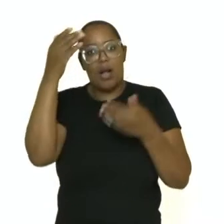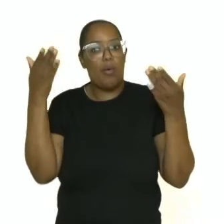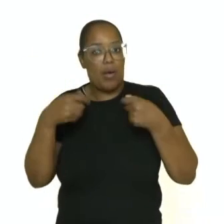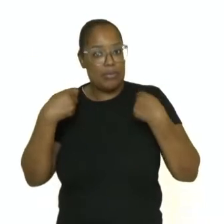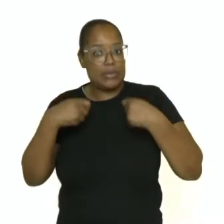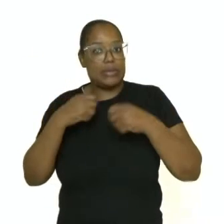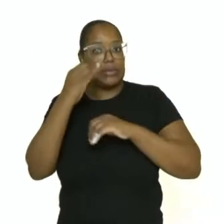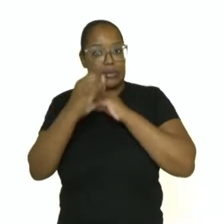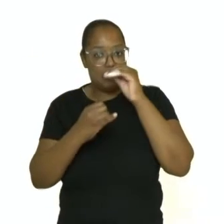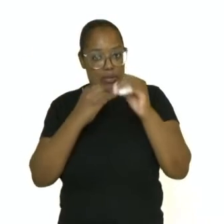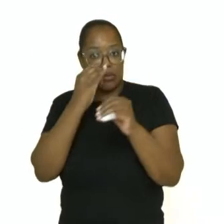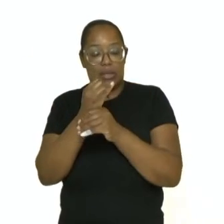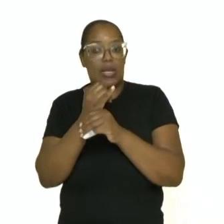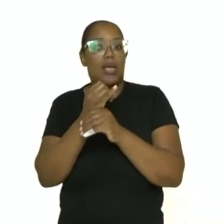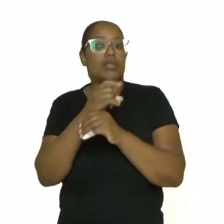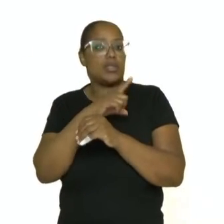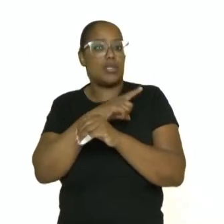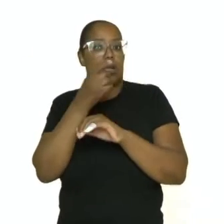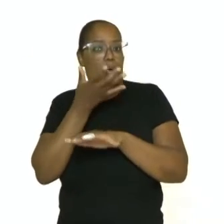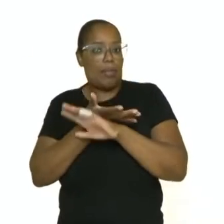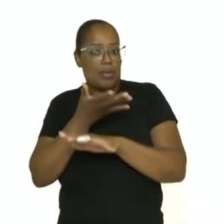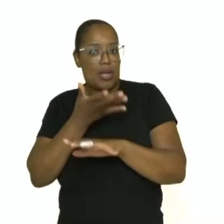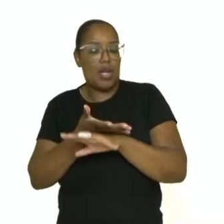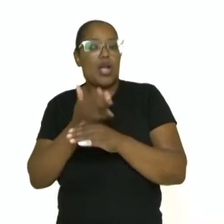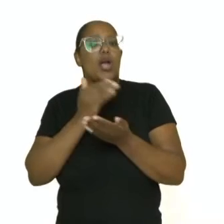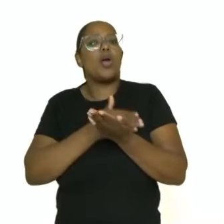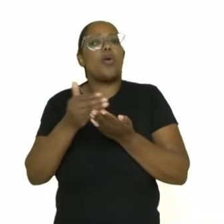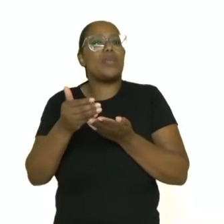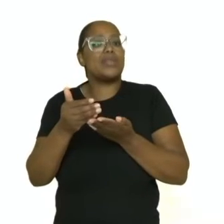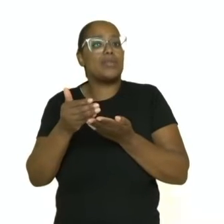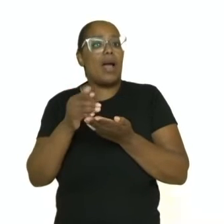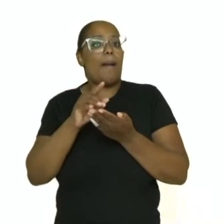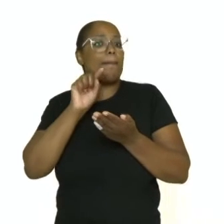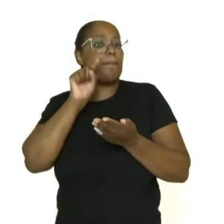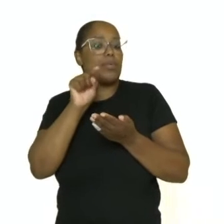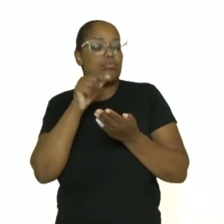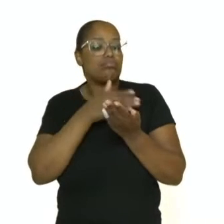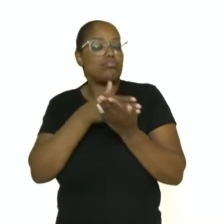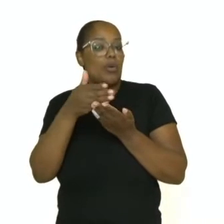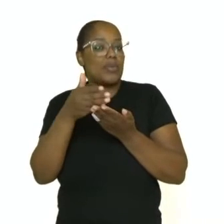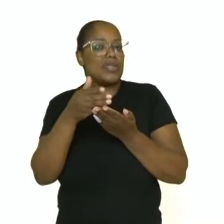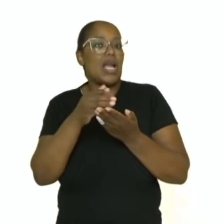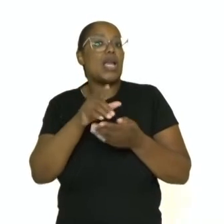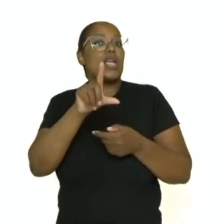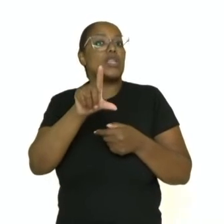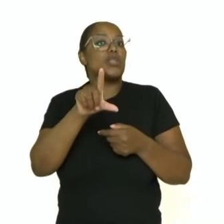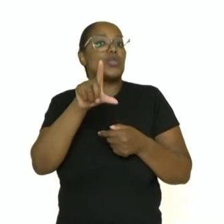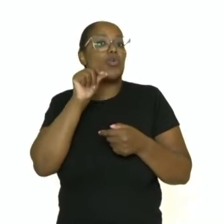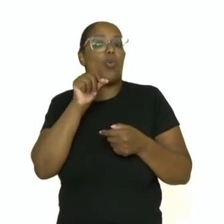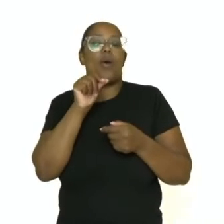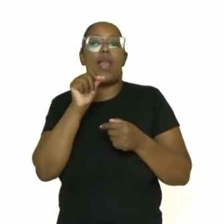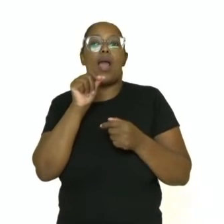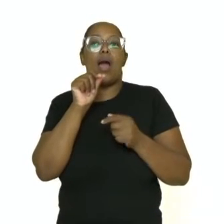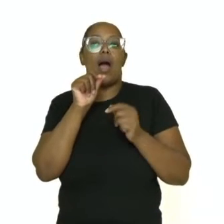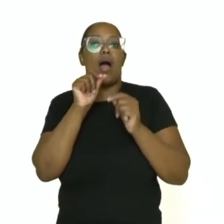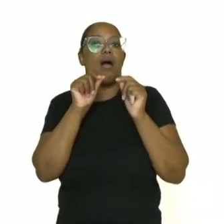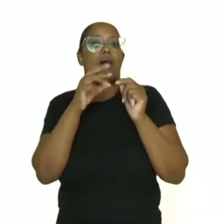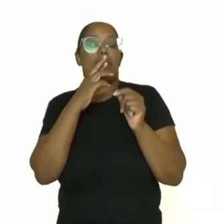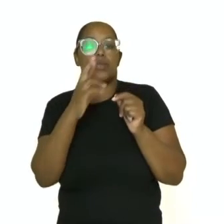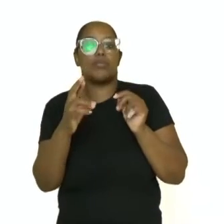link, né, que está no material, clique em começar para iniciar o jogo e escolha a alternativa correta para o que se pede